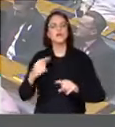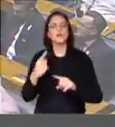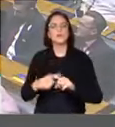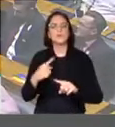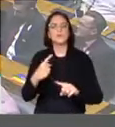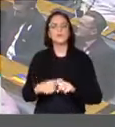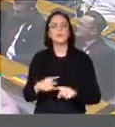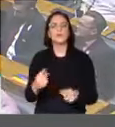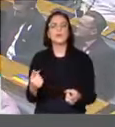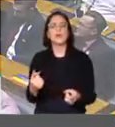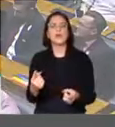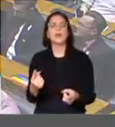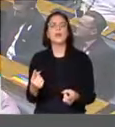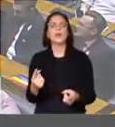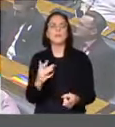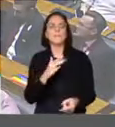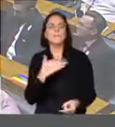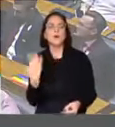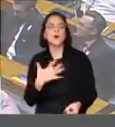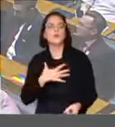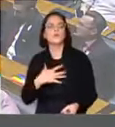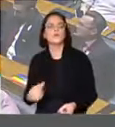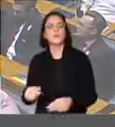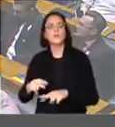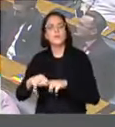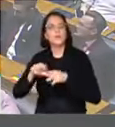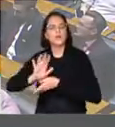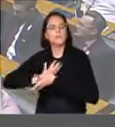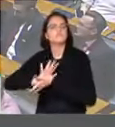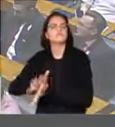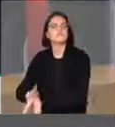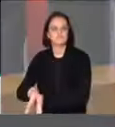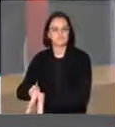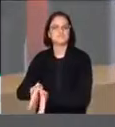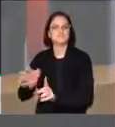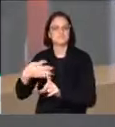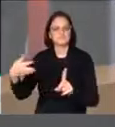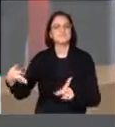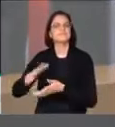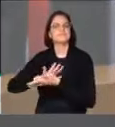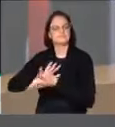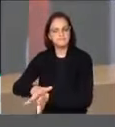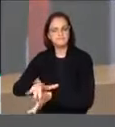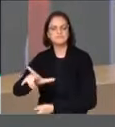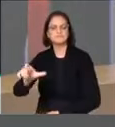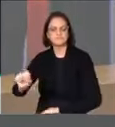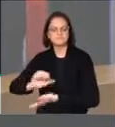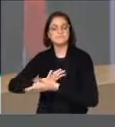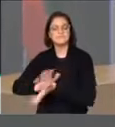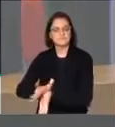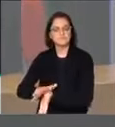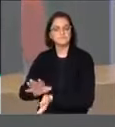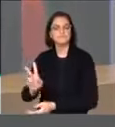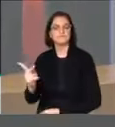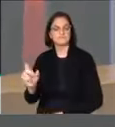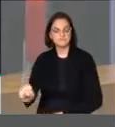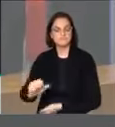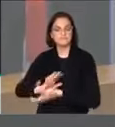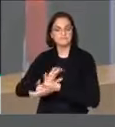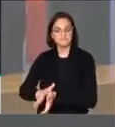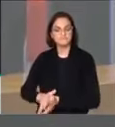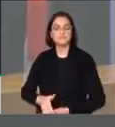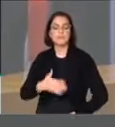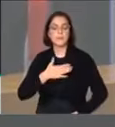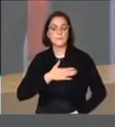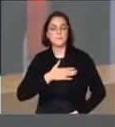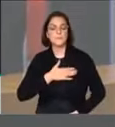para a lesbofobia, eu homenageio a Ângela. E quero aqui fazer um agradecimento especial à minha companheira Janaína